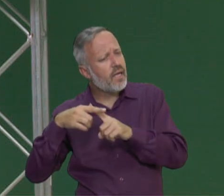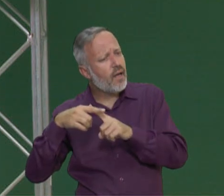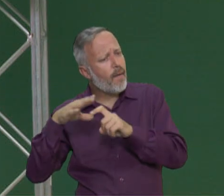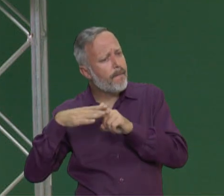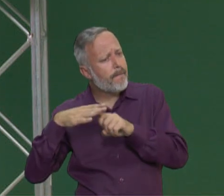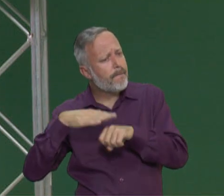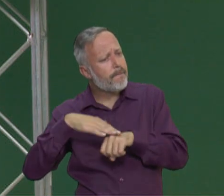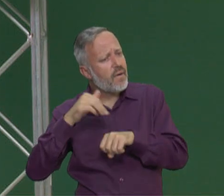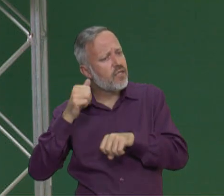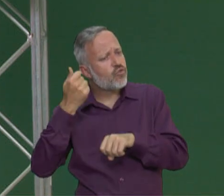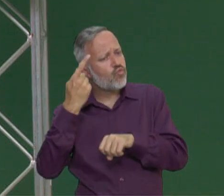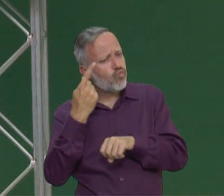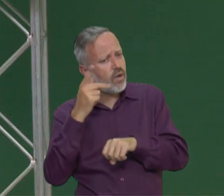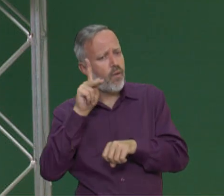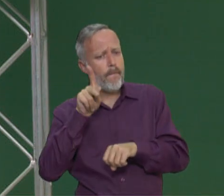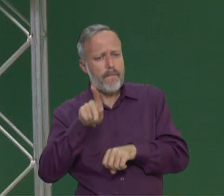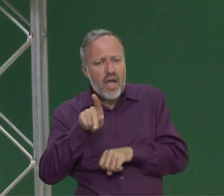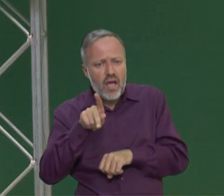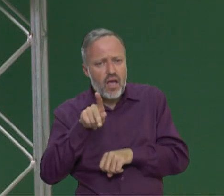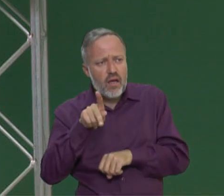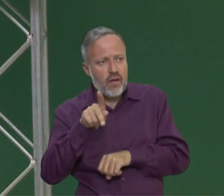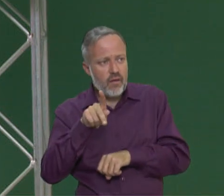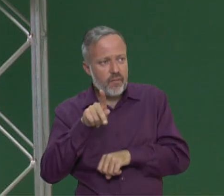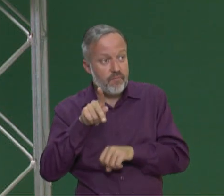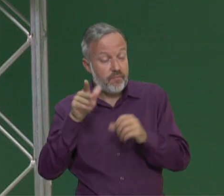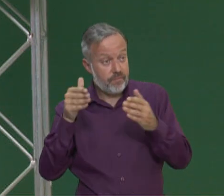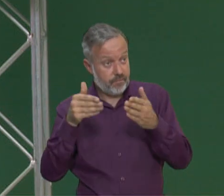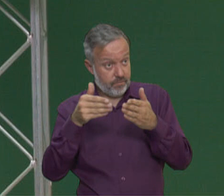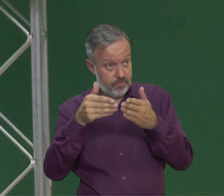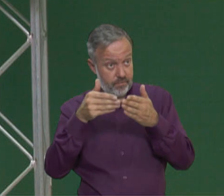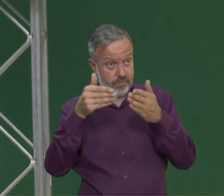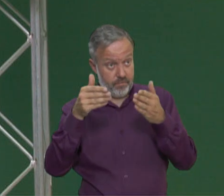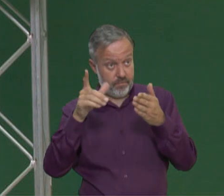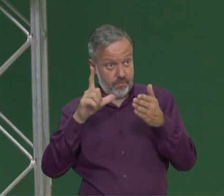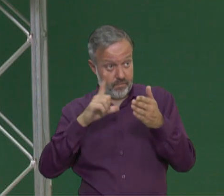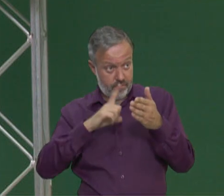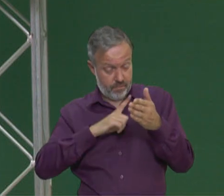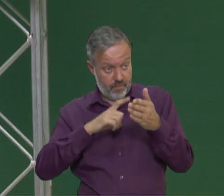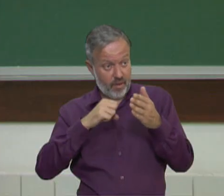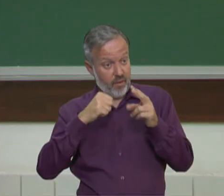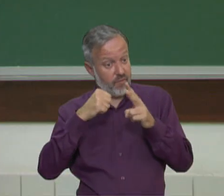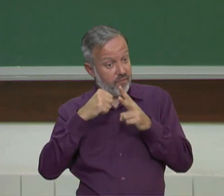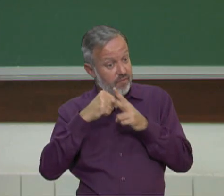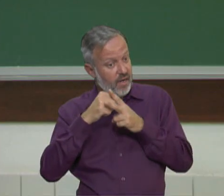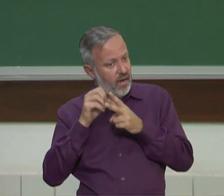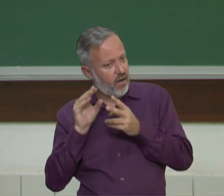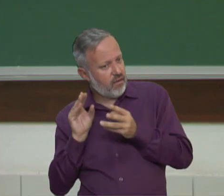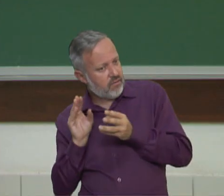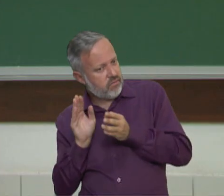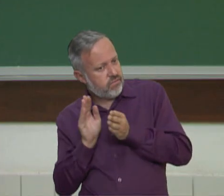estudou em inglês. Quando a gente tem um short verb, um verbo curto